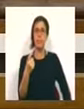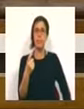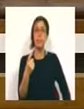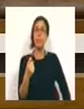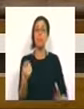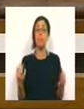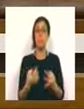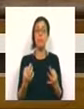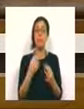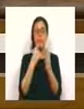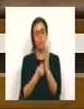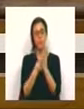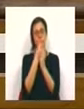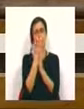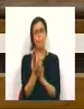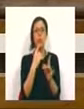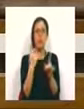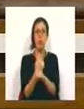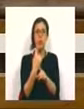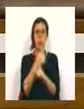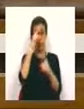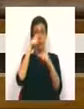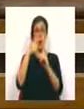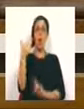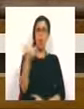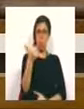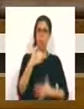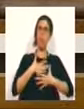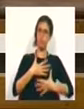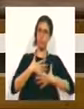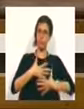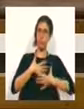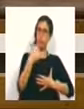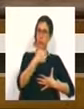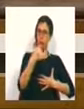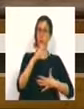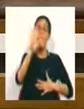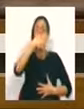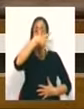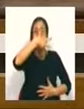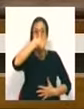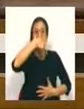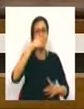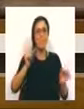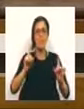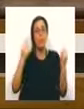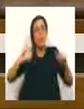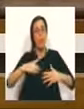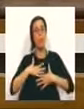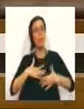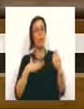tem havido um conjunto alargado de intenções, de boas intenções, que infelizmente não passaram